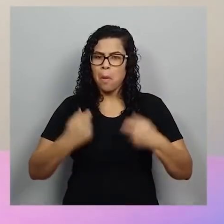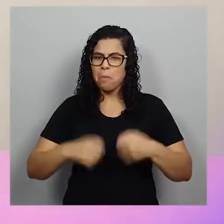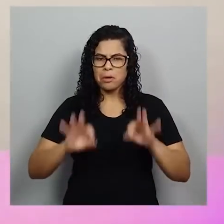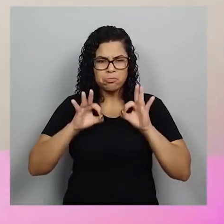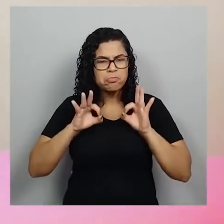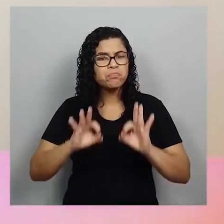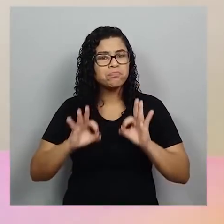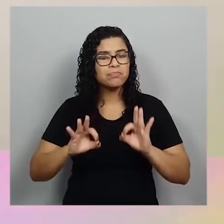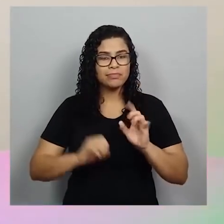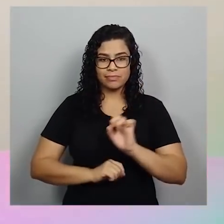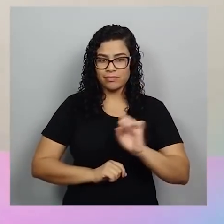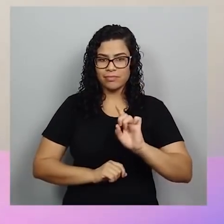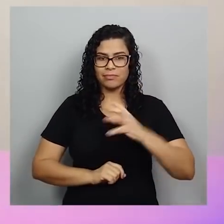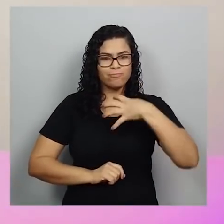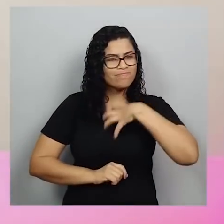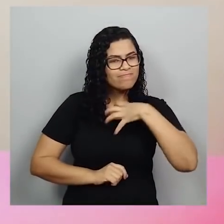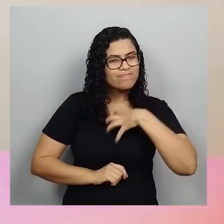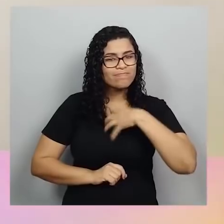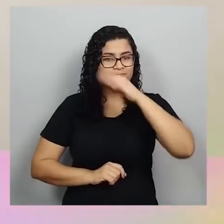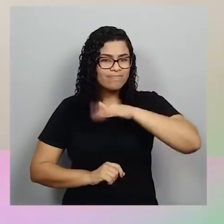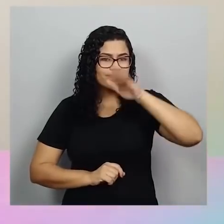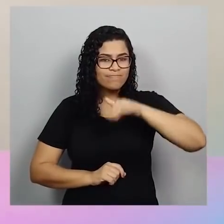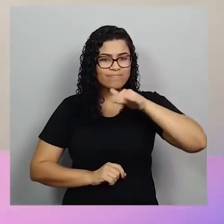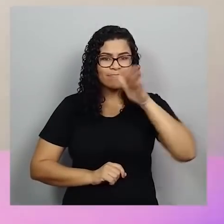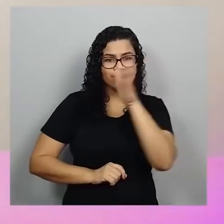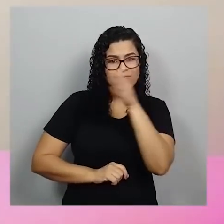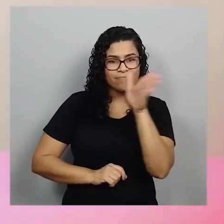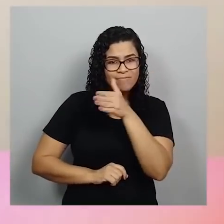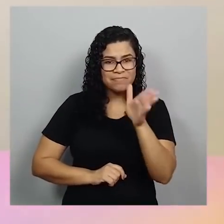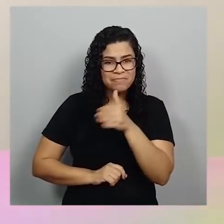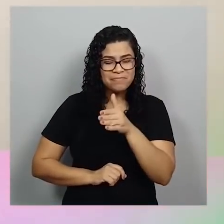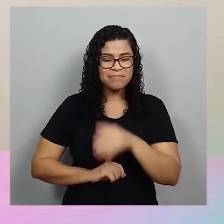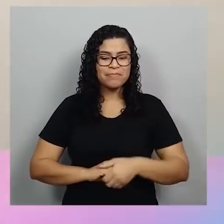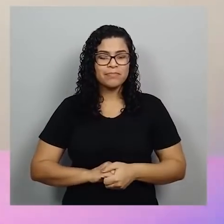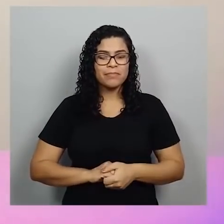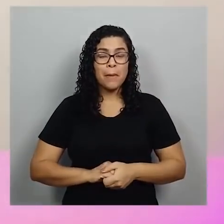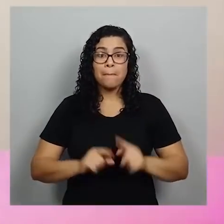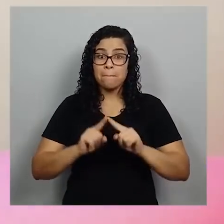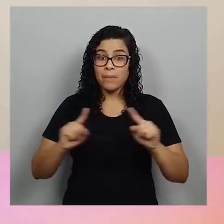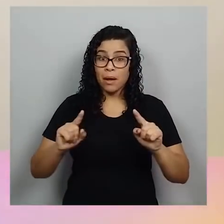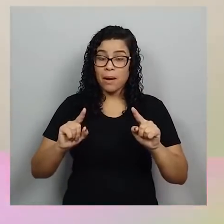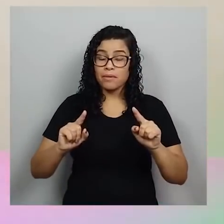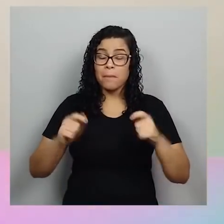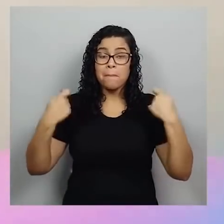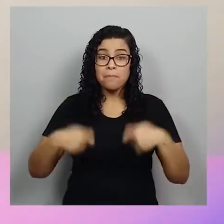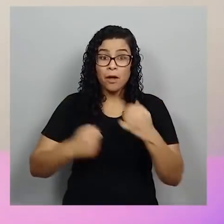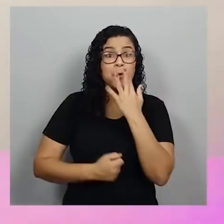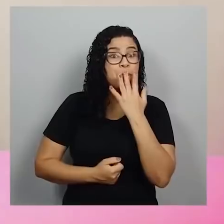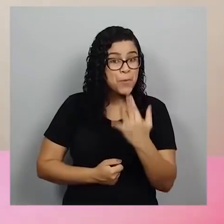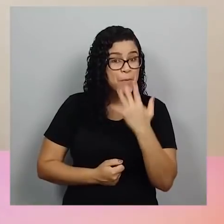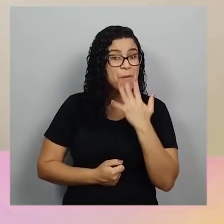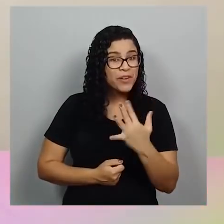muito certinho, mas o ideal é que fique bem